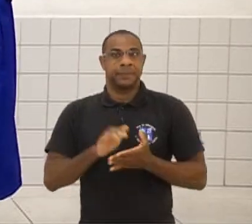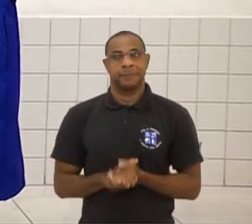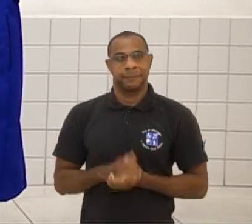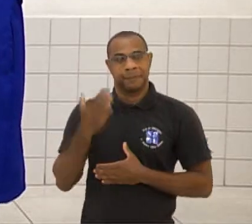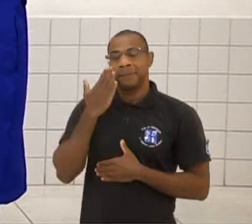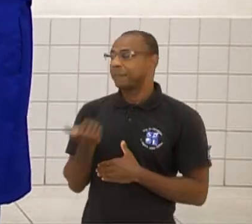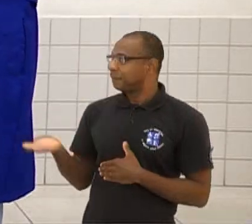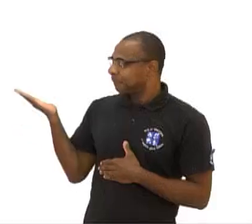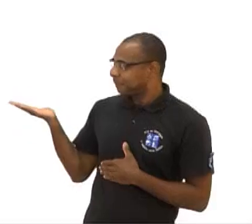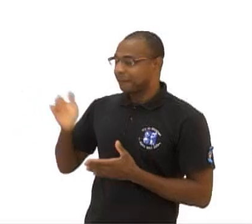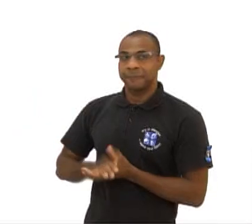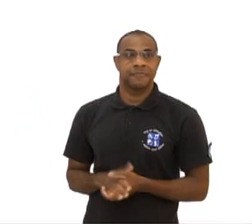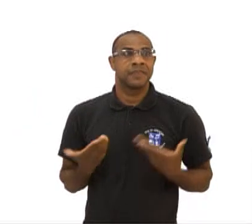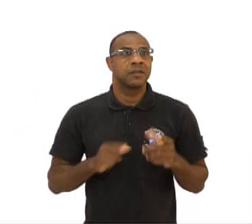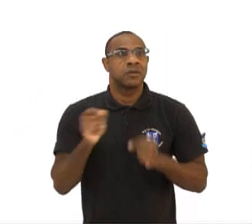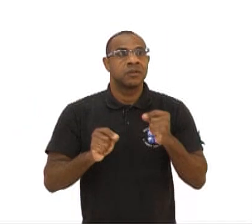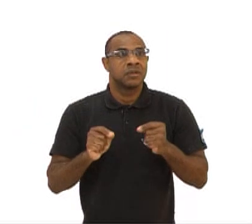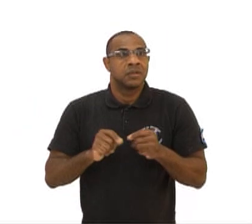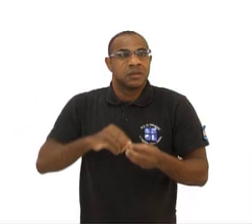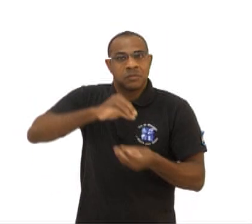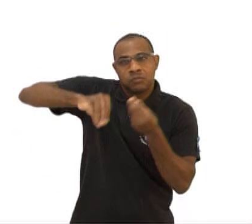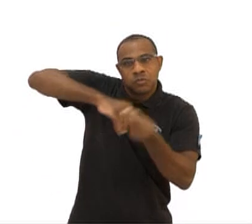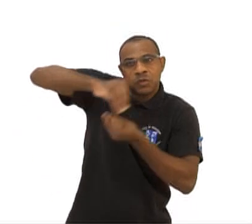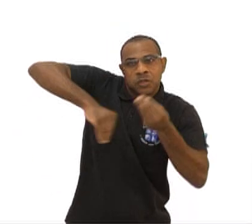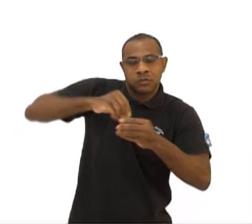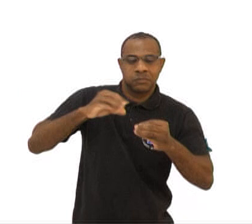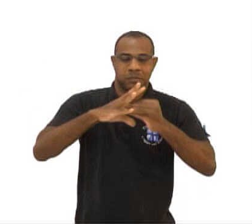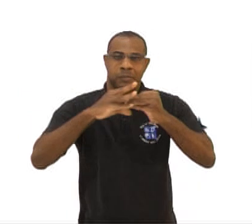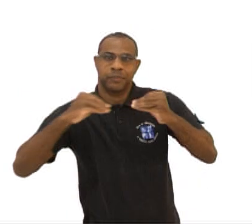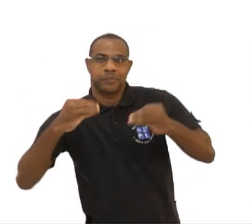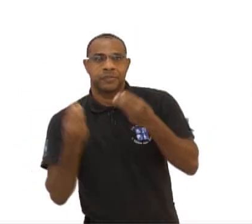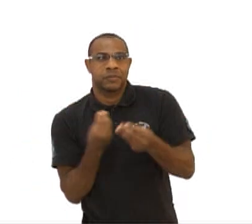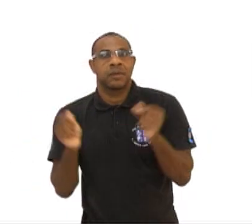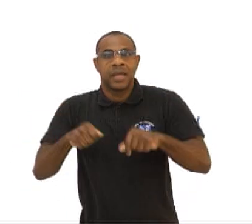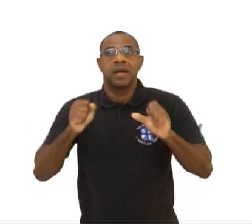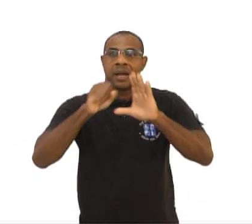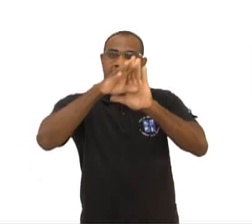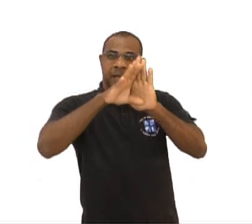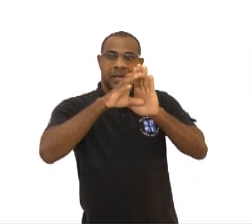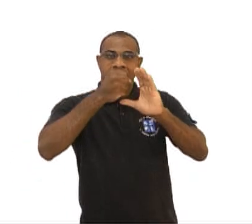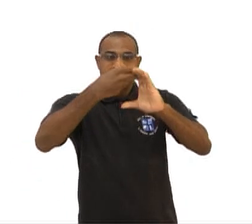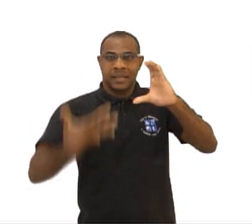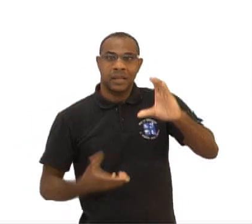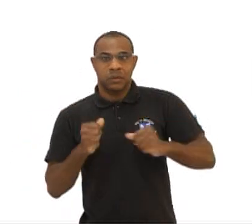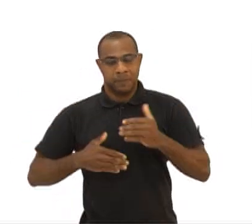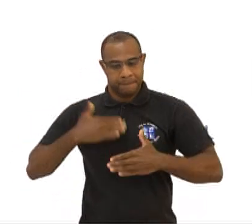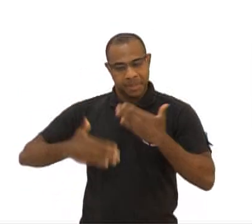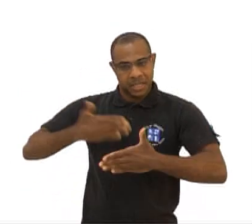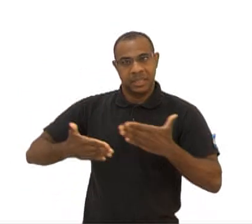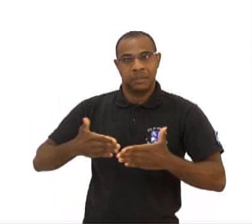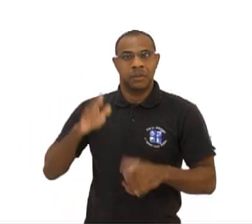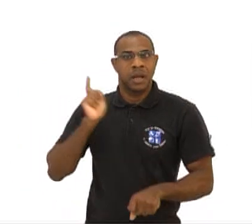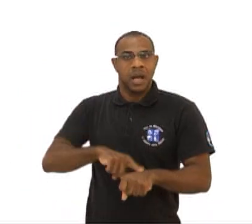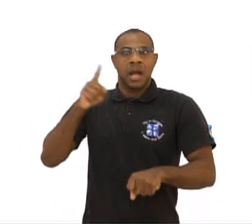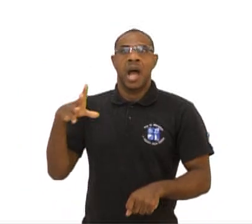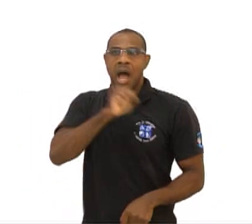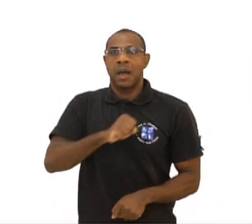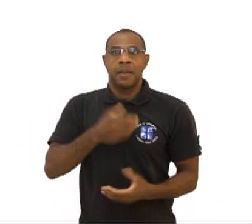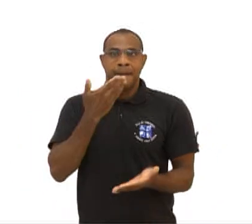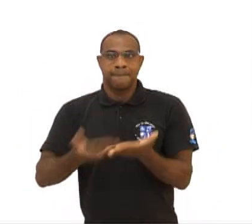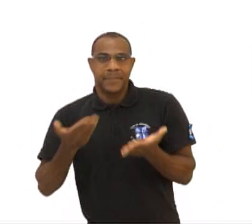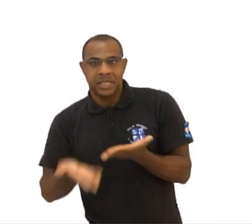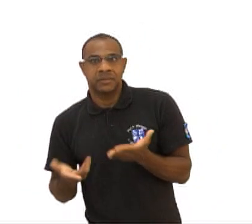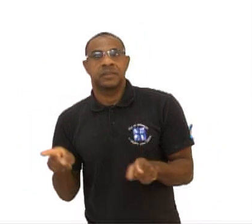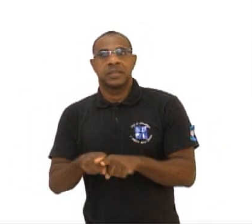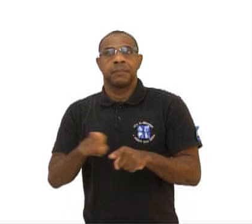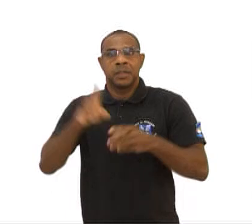Vamos lá. Olha só, reações de oxirredução. Então, são caracterizadas como um processo simultâneo de perda e ganho de